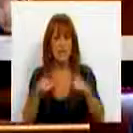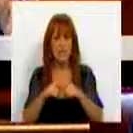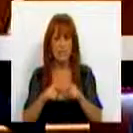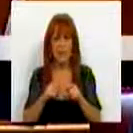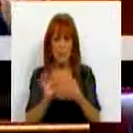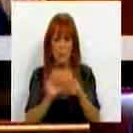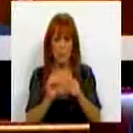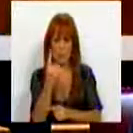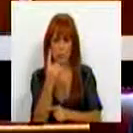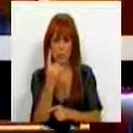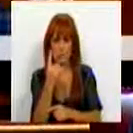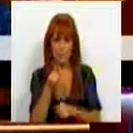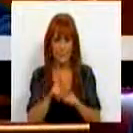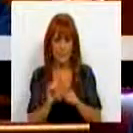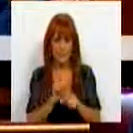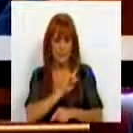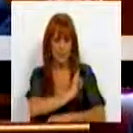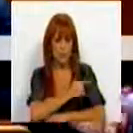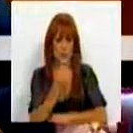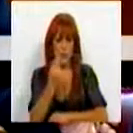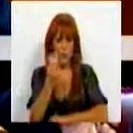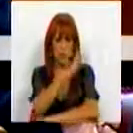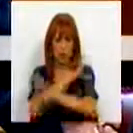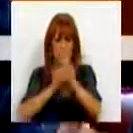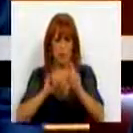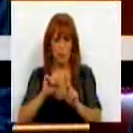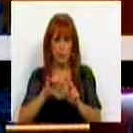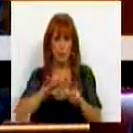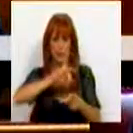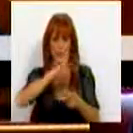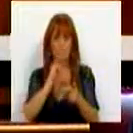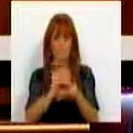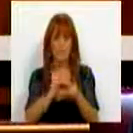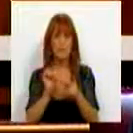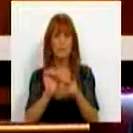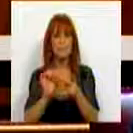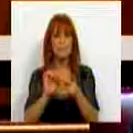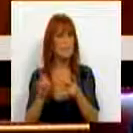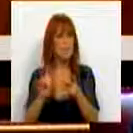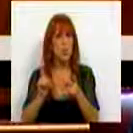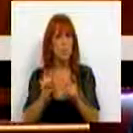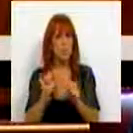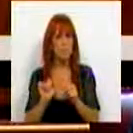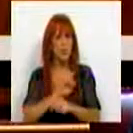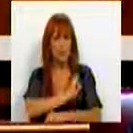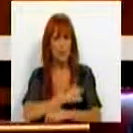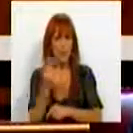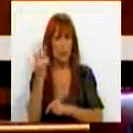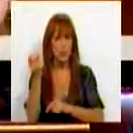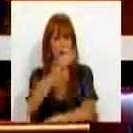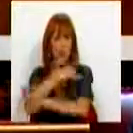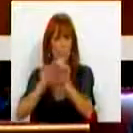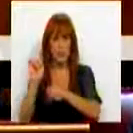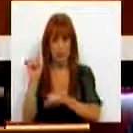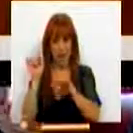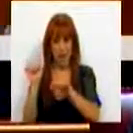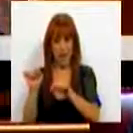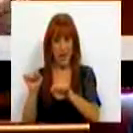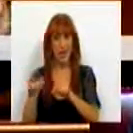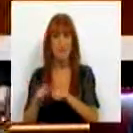uma componente que é da competência da União Europeia e tem uma componente que não é da competência da União Europeia. E esses,